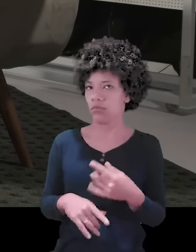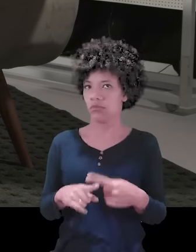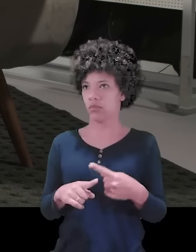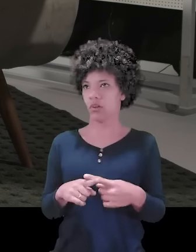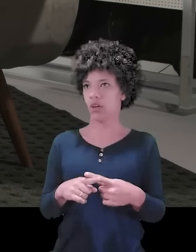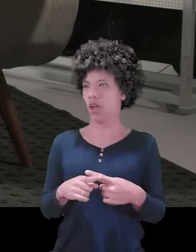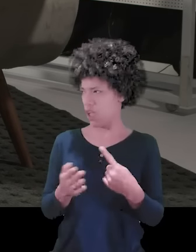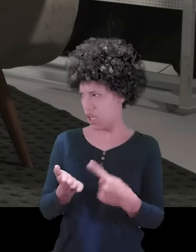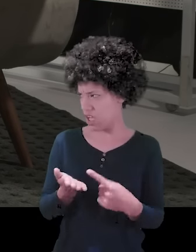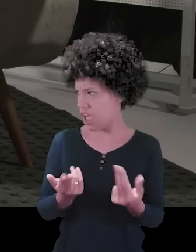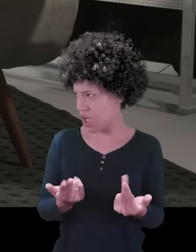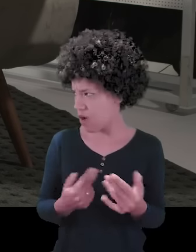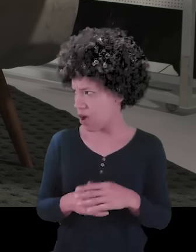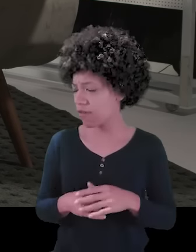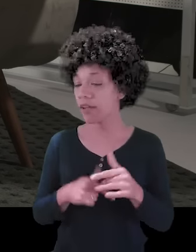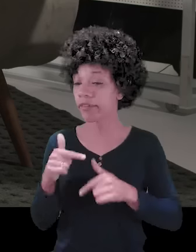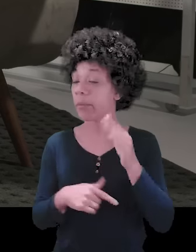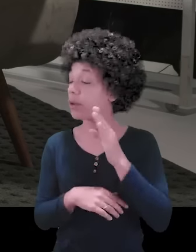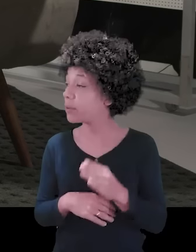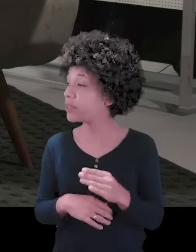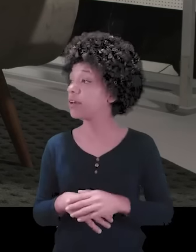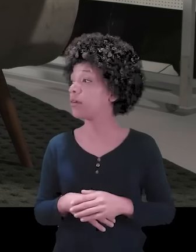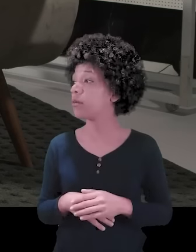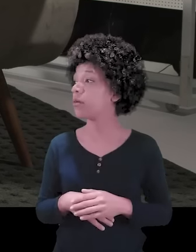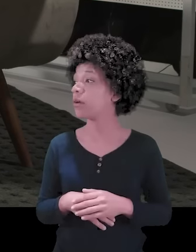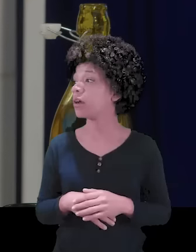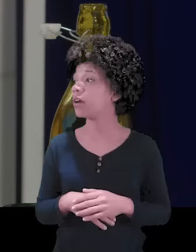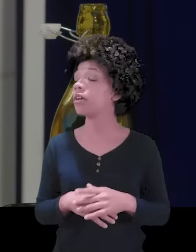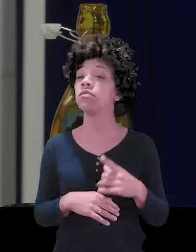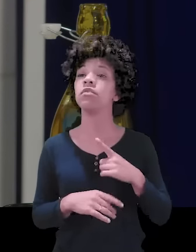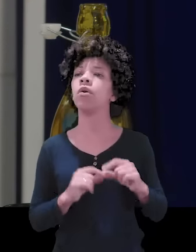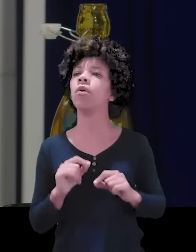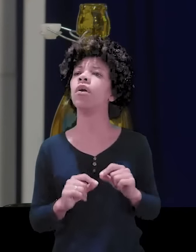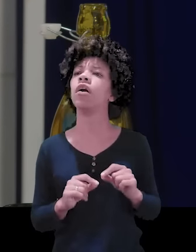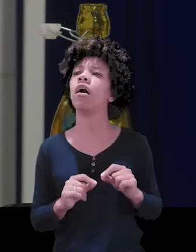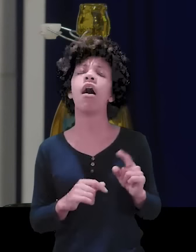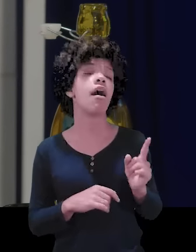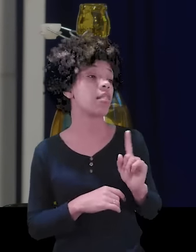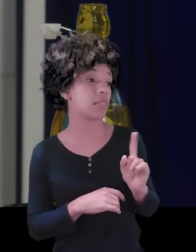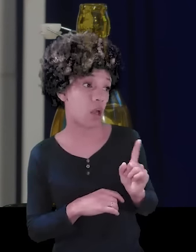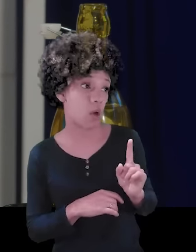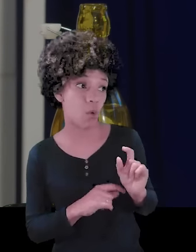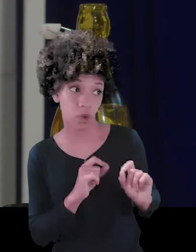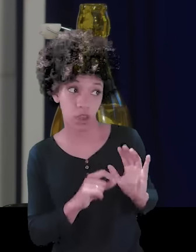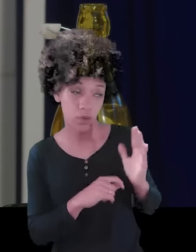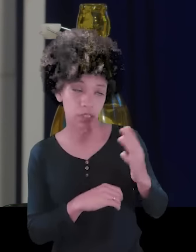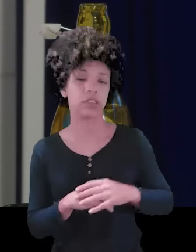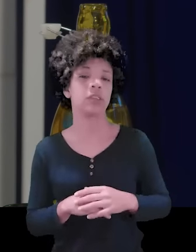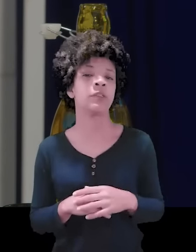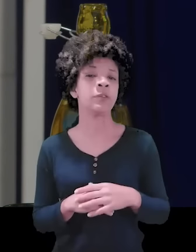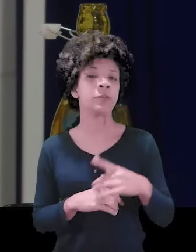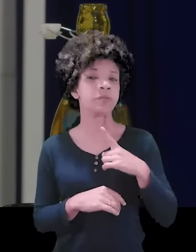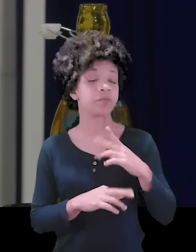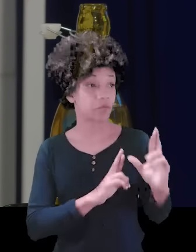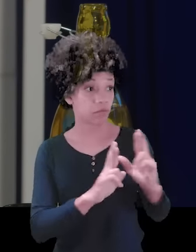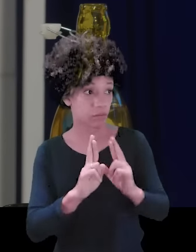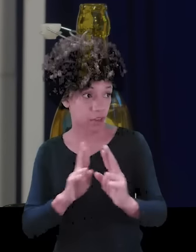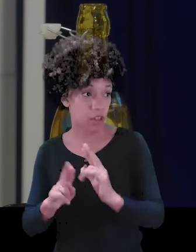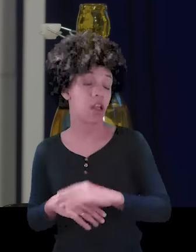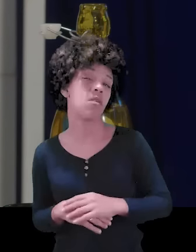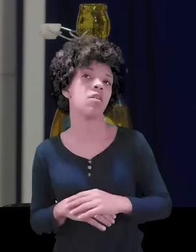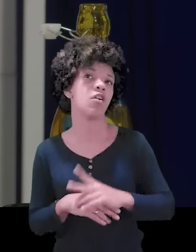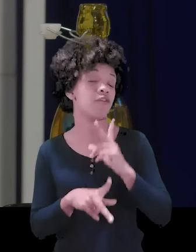mesmo esquema lá vamos trabalhar no Brasil cara mesmo né ah não aí o que acontece vai ter uma relação